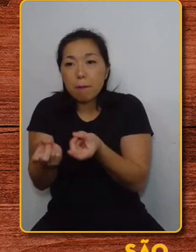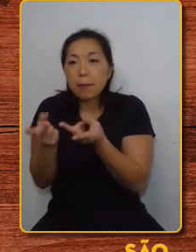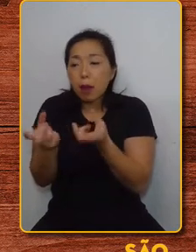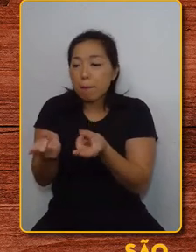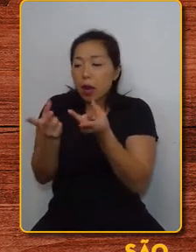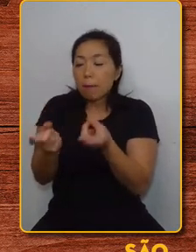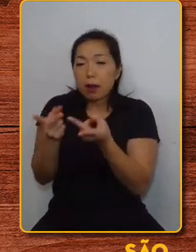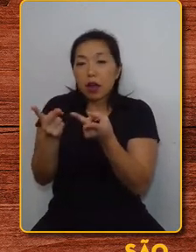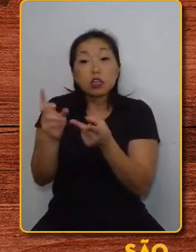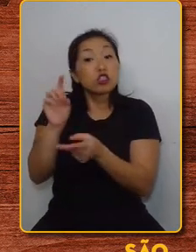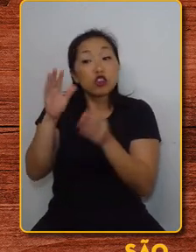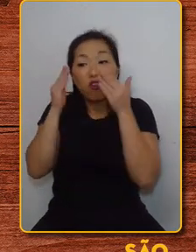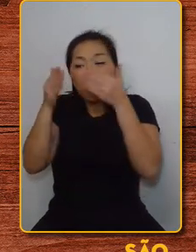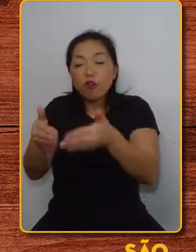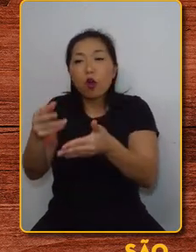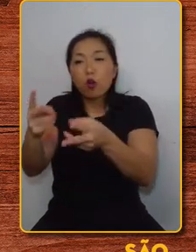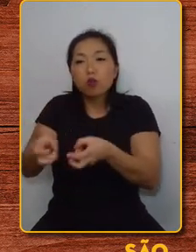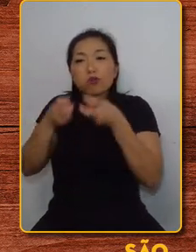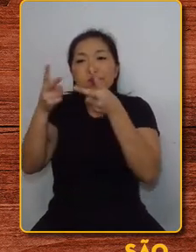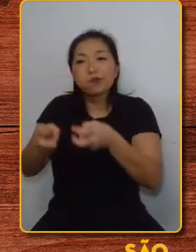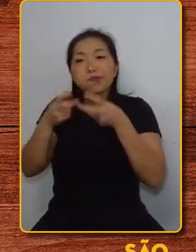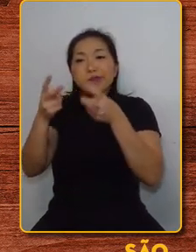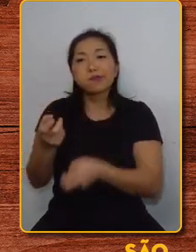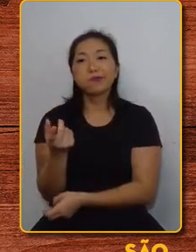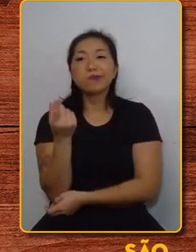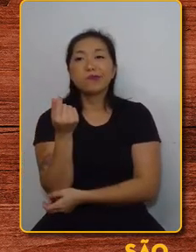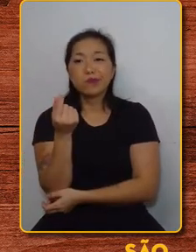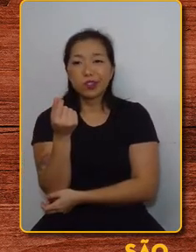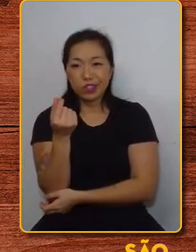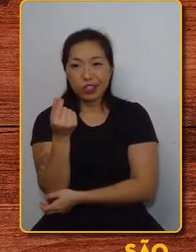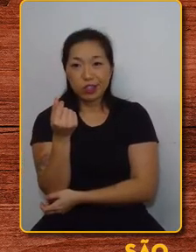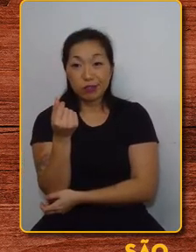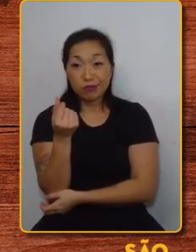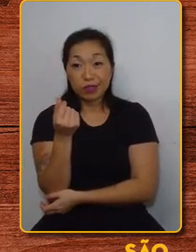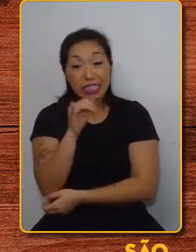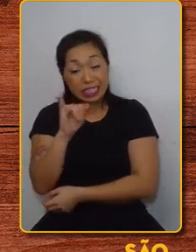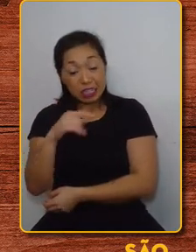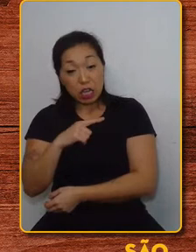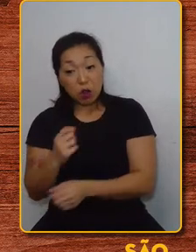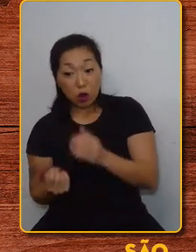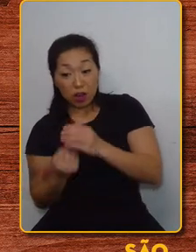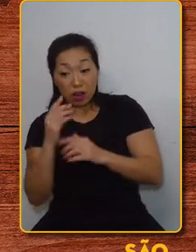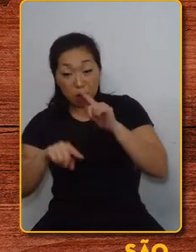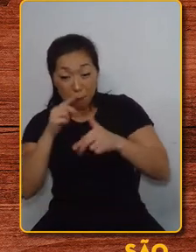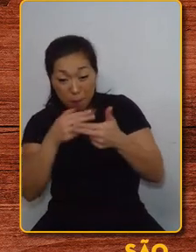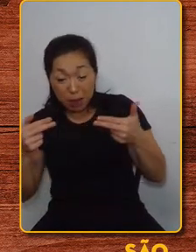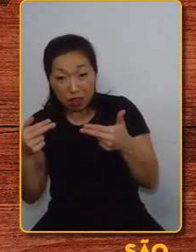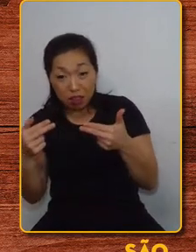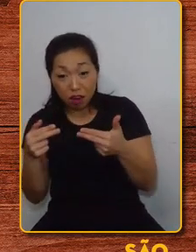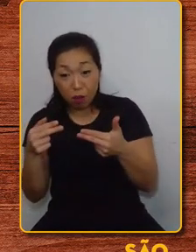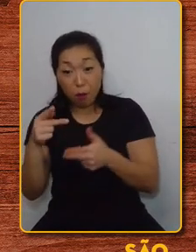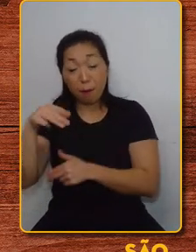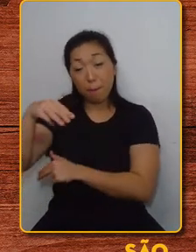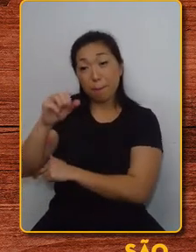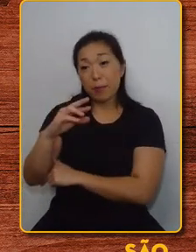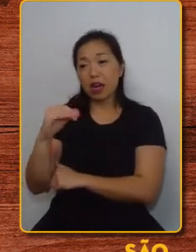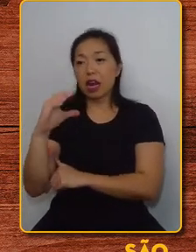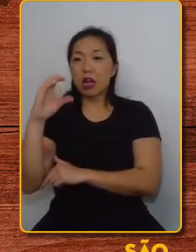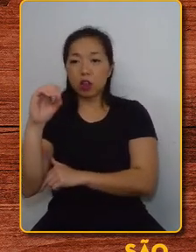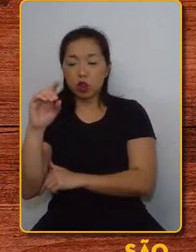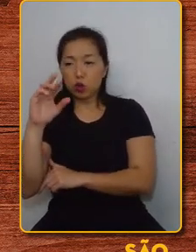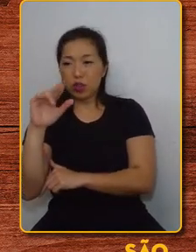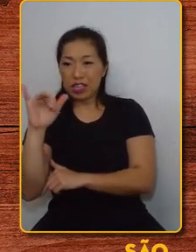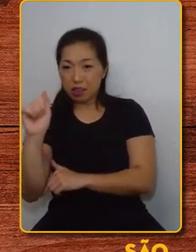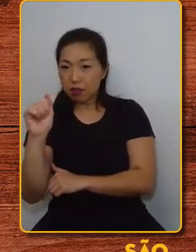lucro. Se a gente produz mercadorias, as pessoas só vão acessar essas mercadorias se elas tiverem renda suficiente para